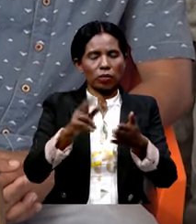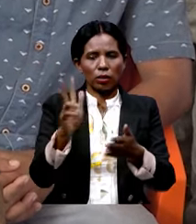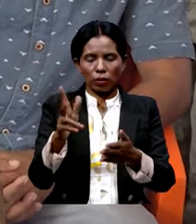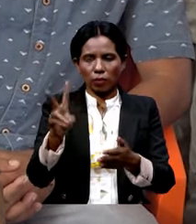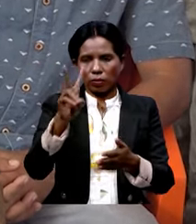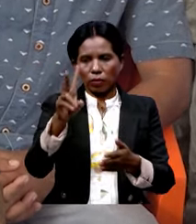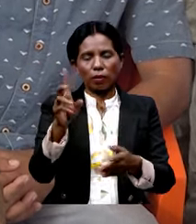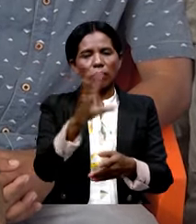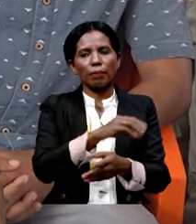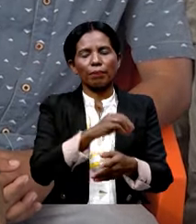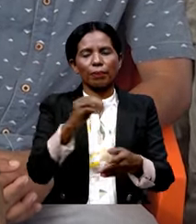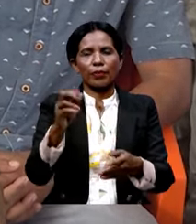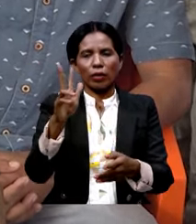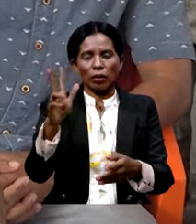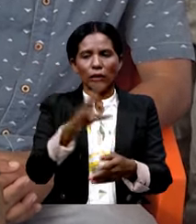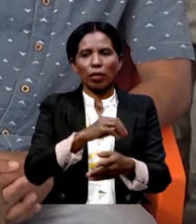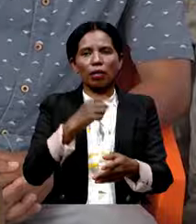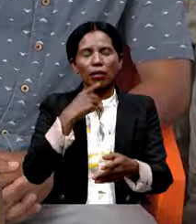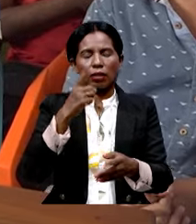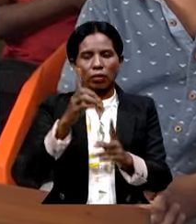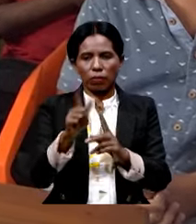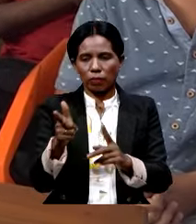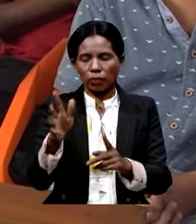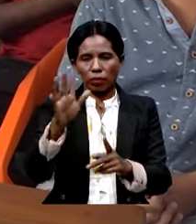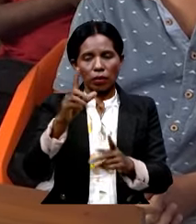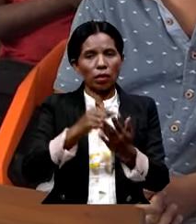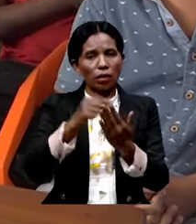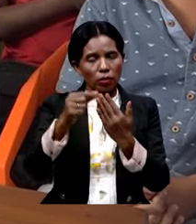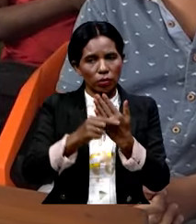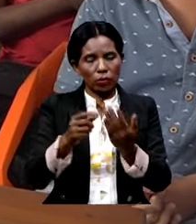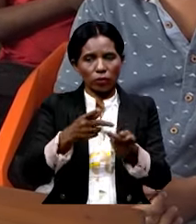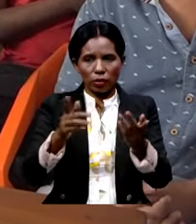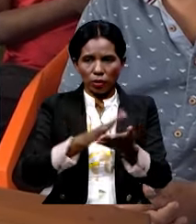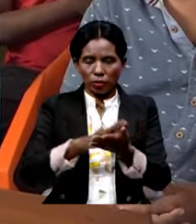resinghitu barra ring ruabalu lorong ruaron resinghitu agosto kona ba higiene no ordem público